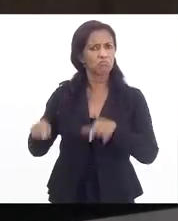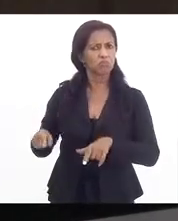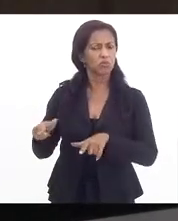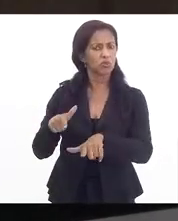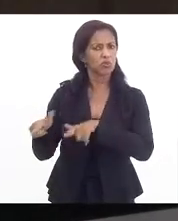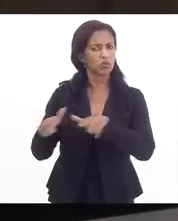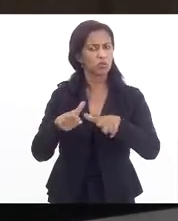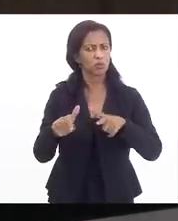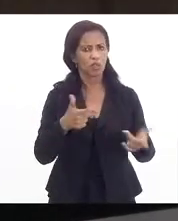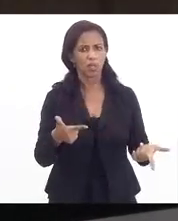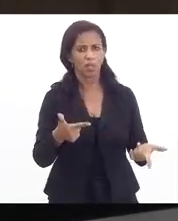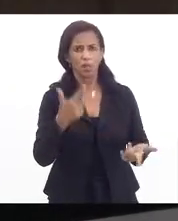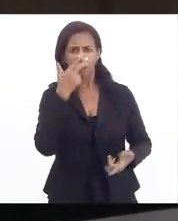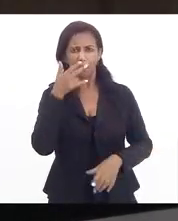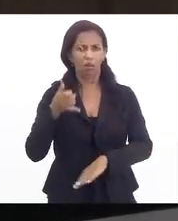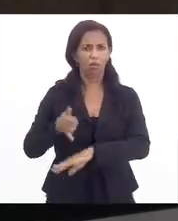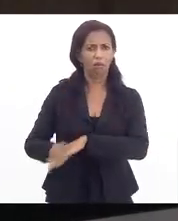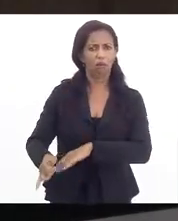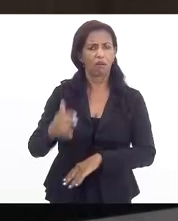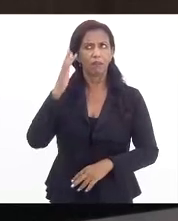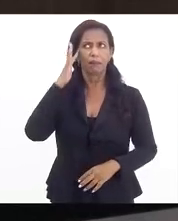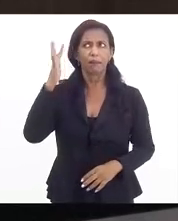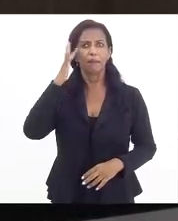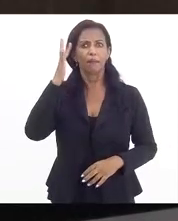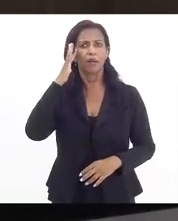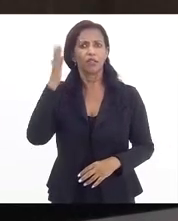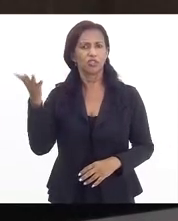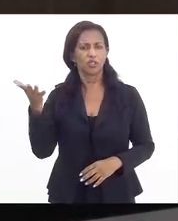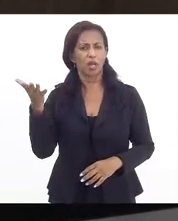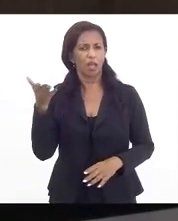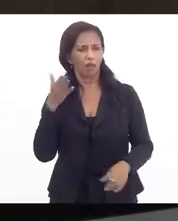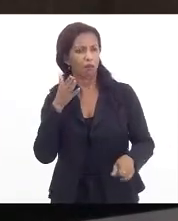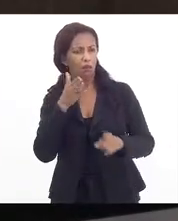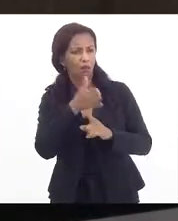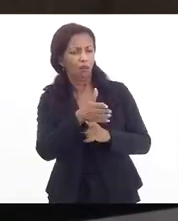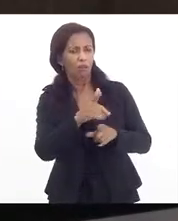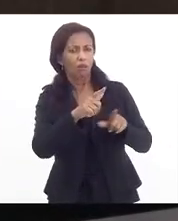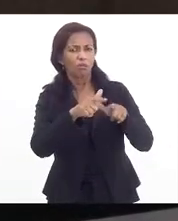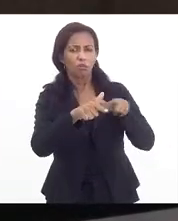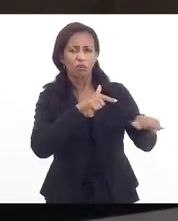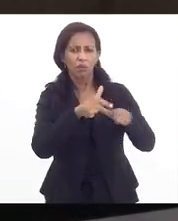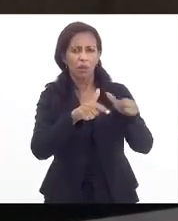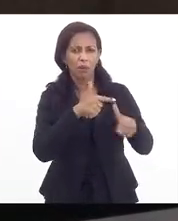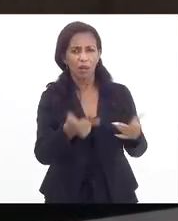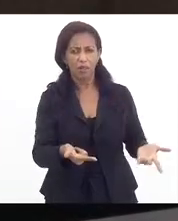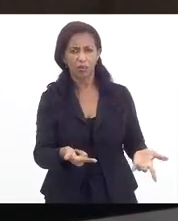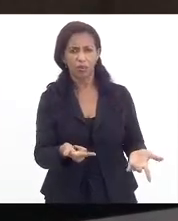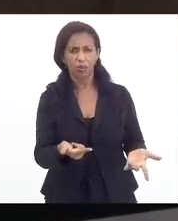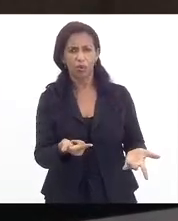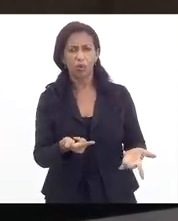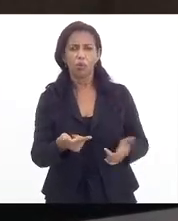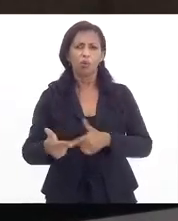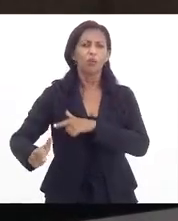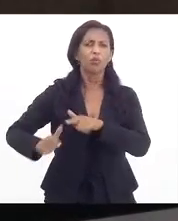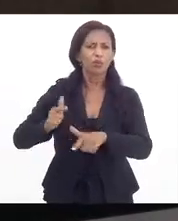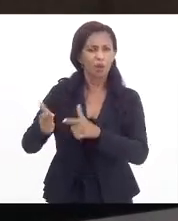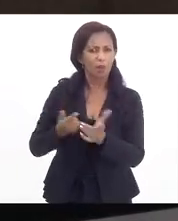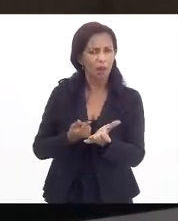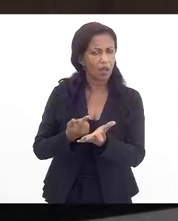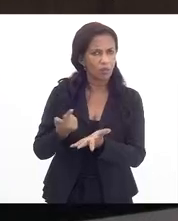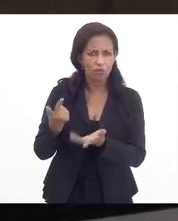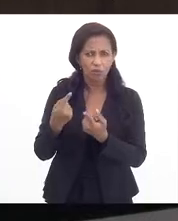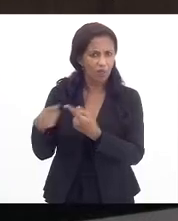porque é um Ledo engano imaginar que afetando os servidores não afetarão é tão serviço